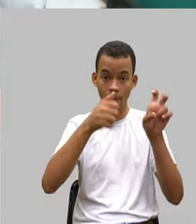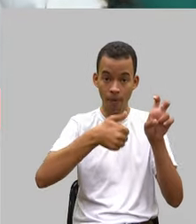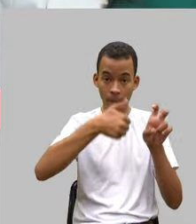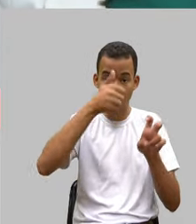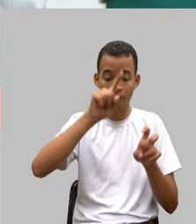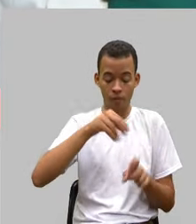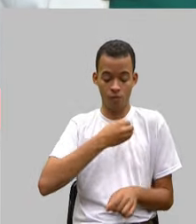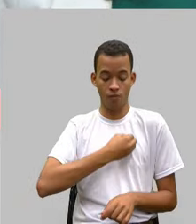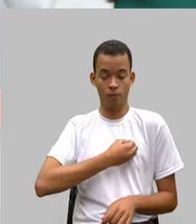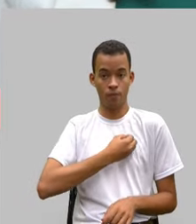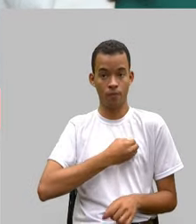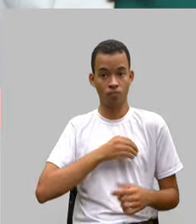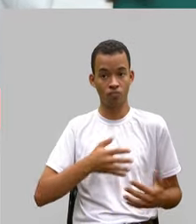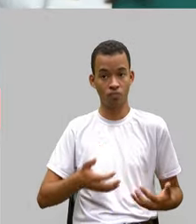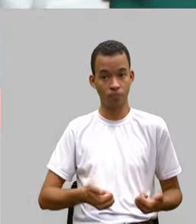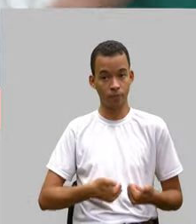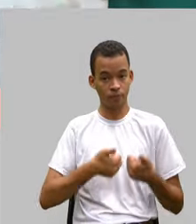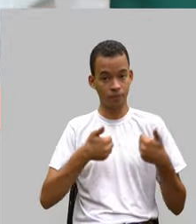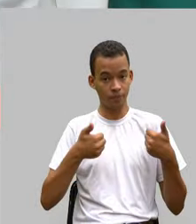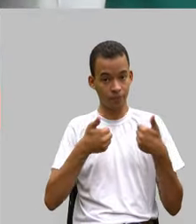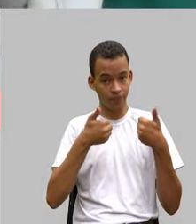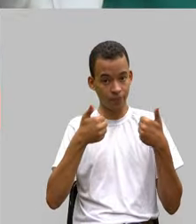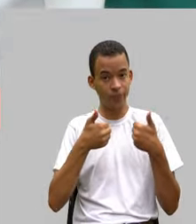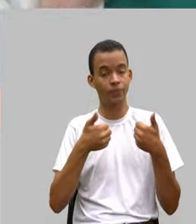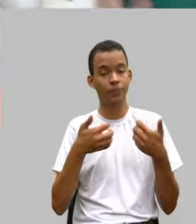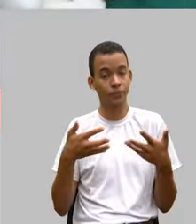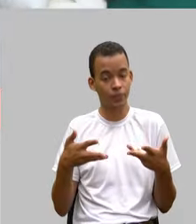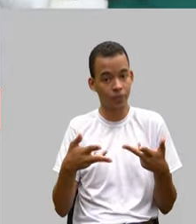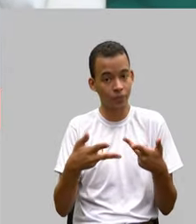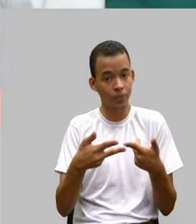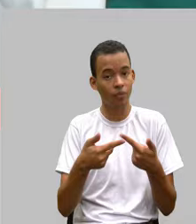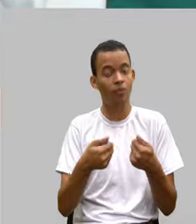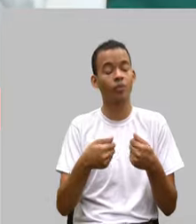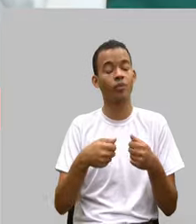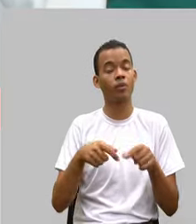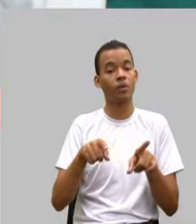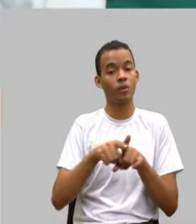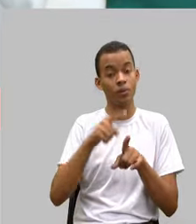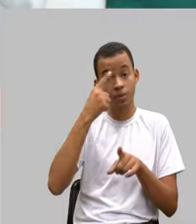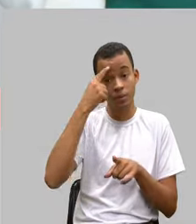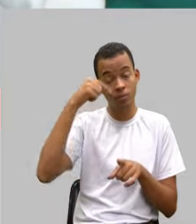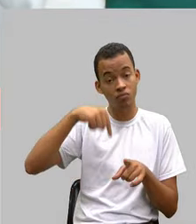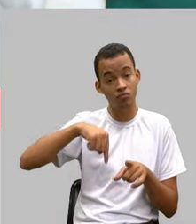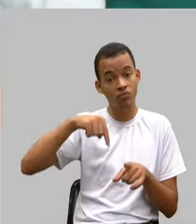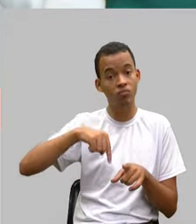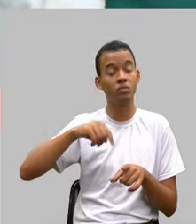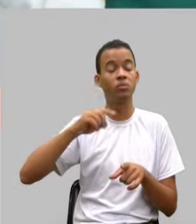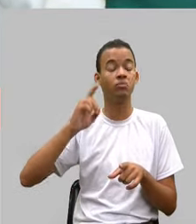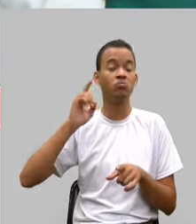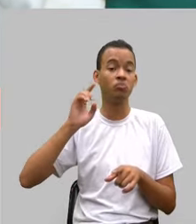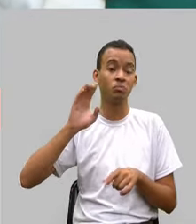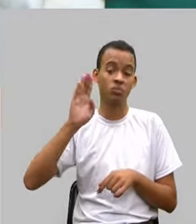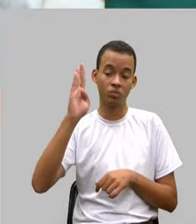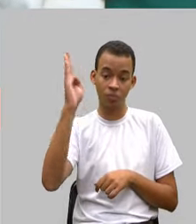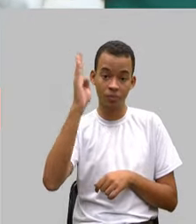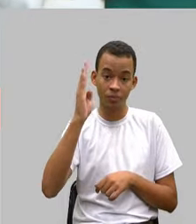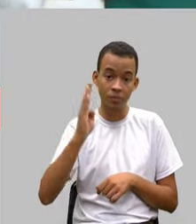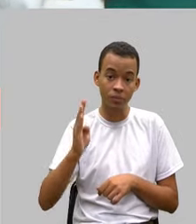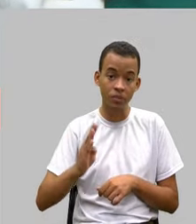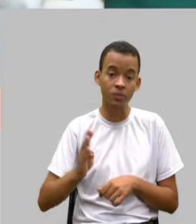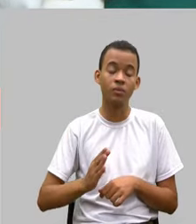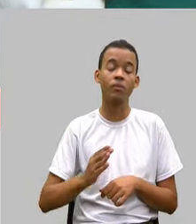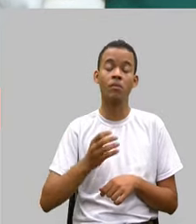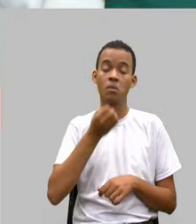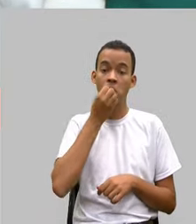podemos deixar de pensar também em todo o potencial que nós temos inclusive econômico o mercado brasileiro segundo informações que me